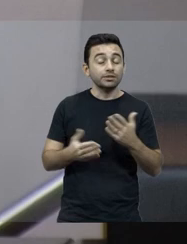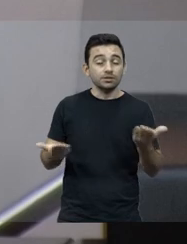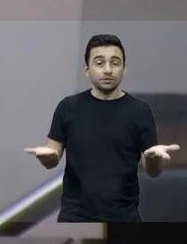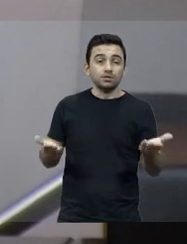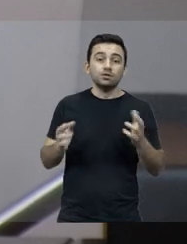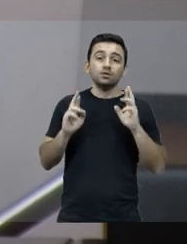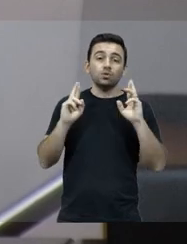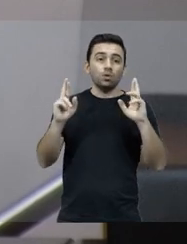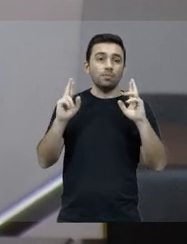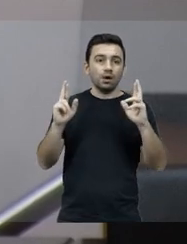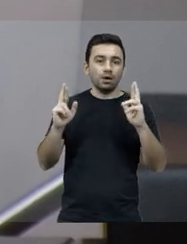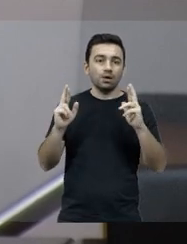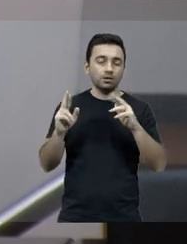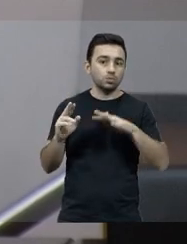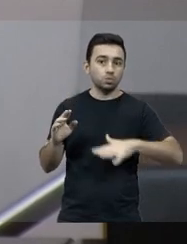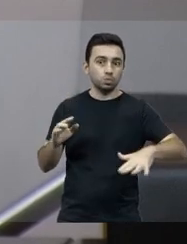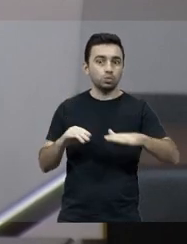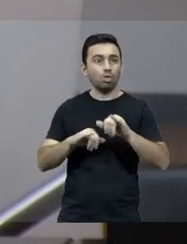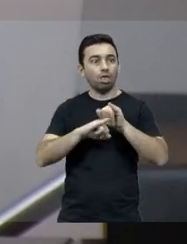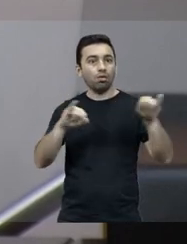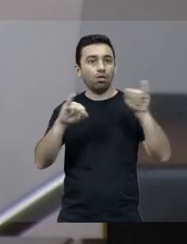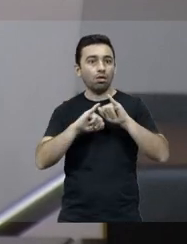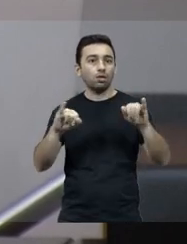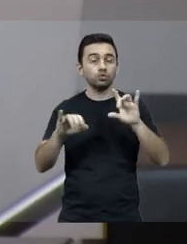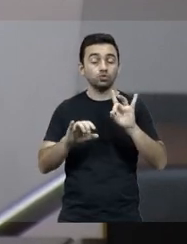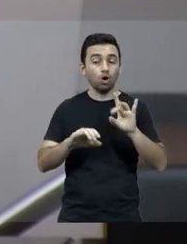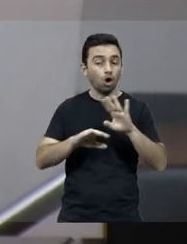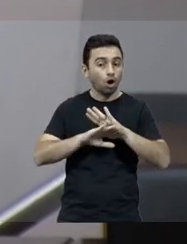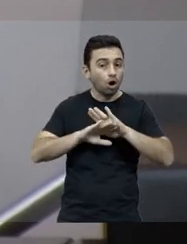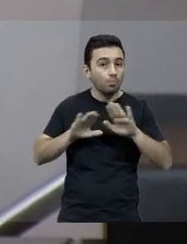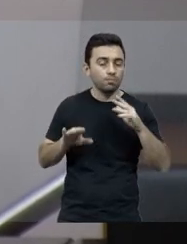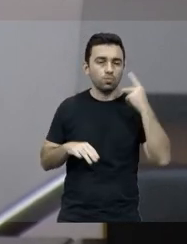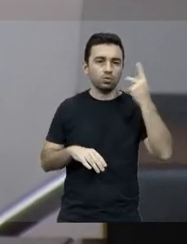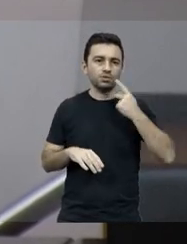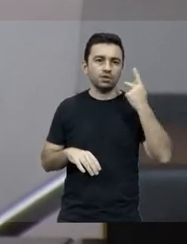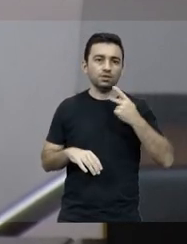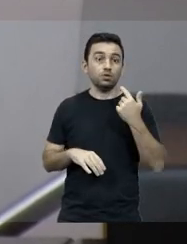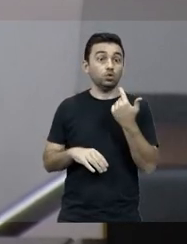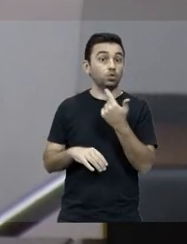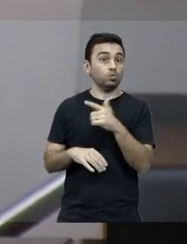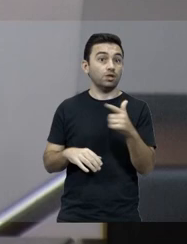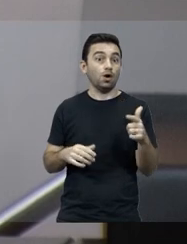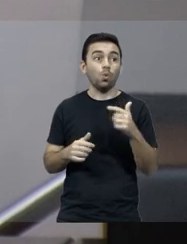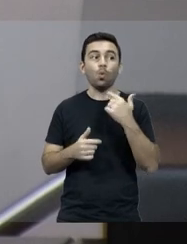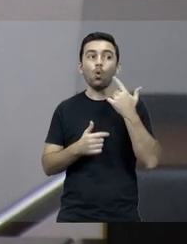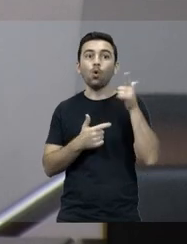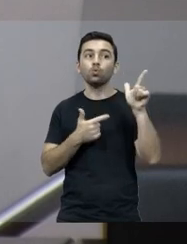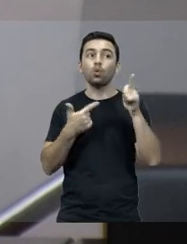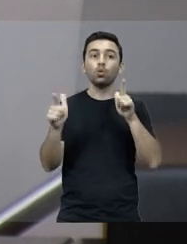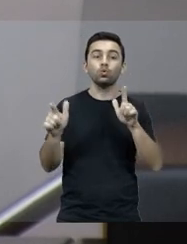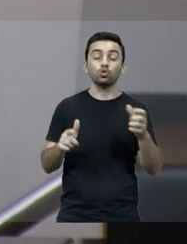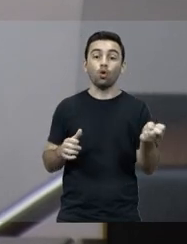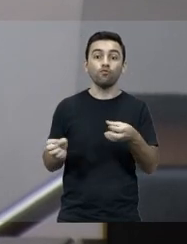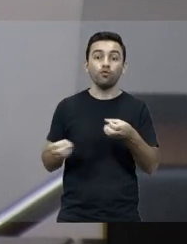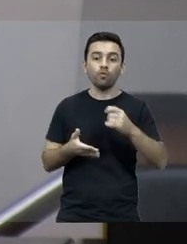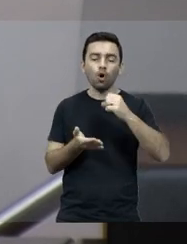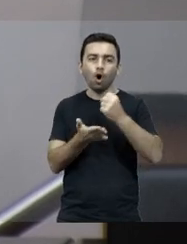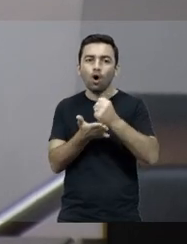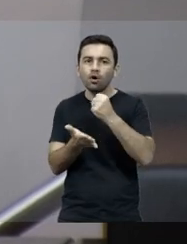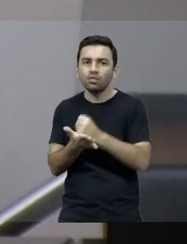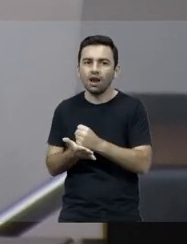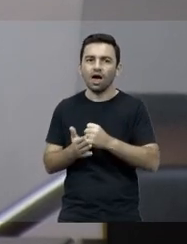Tomara que os escândalos fiquem só na parte política, que não surjam outros respiradores, outros contratos, outros